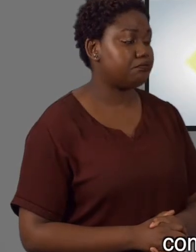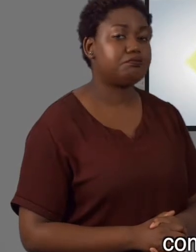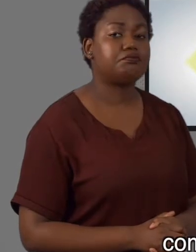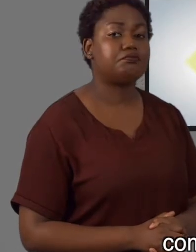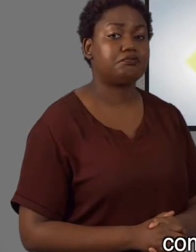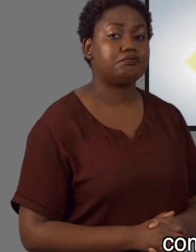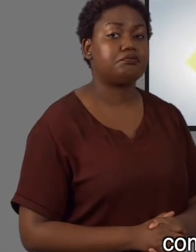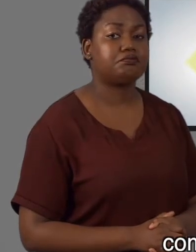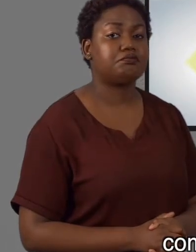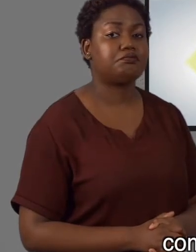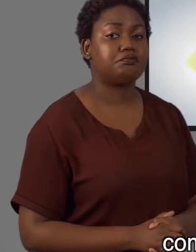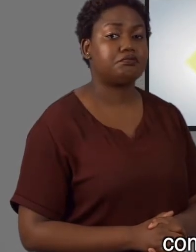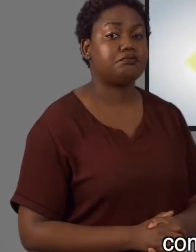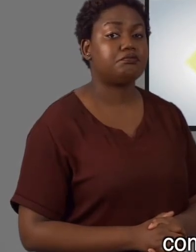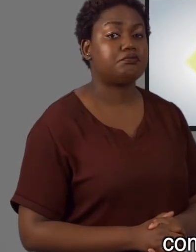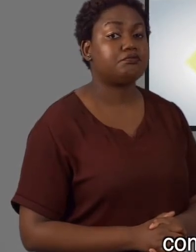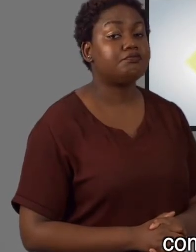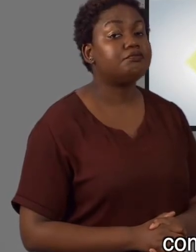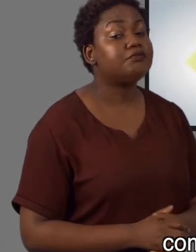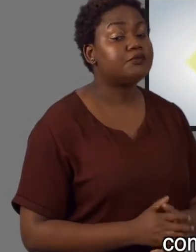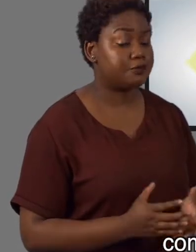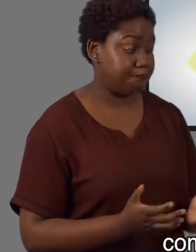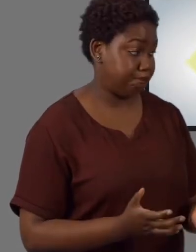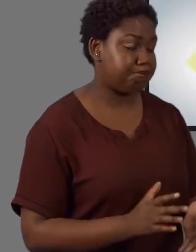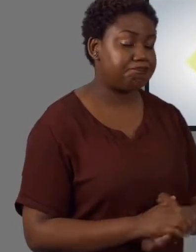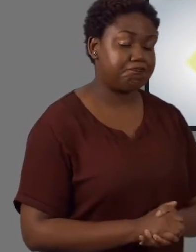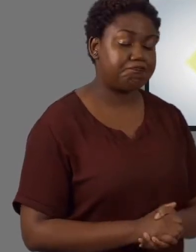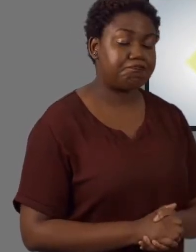exemplo, problemas com amortecedores.